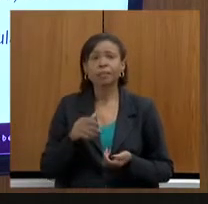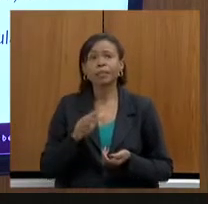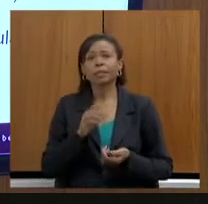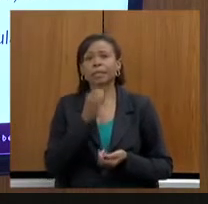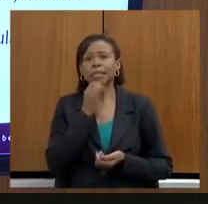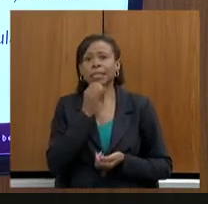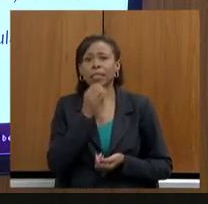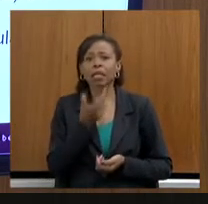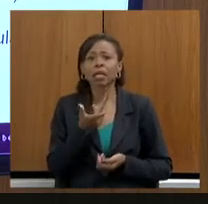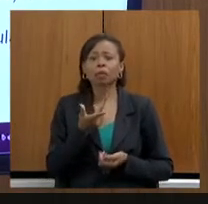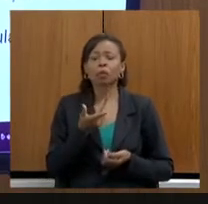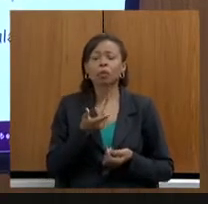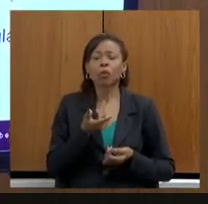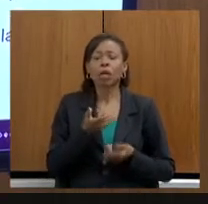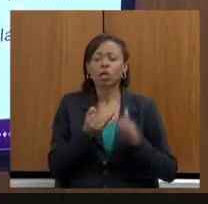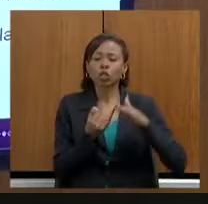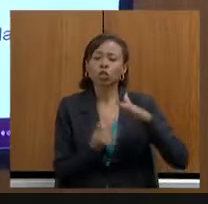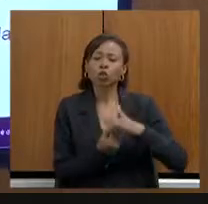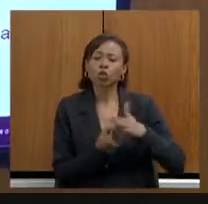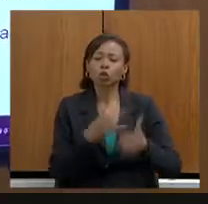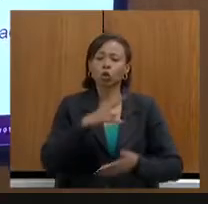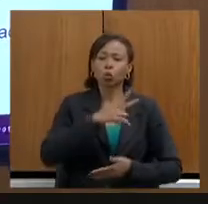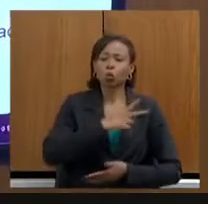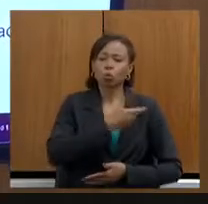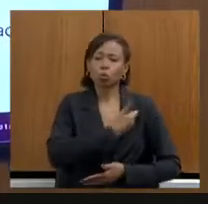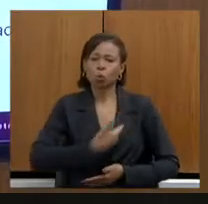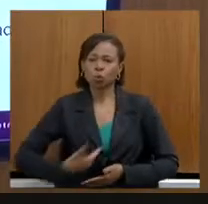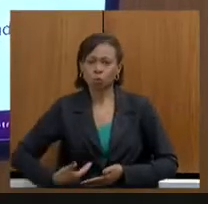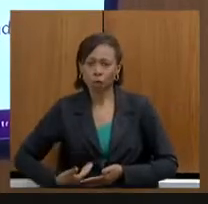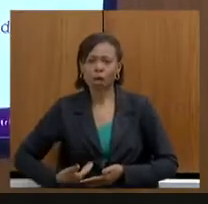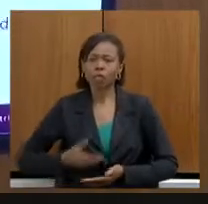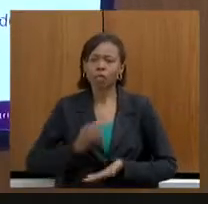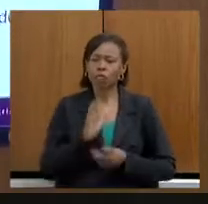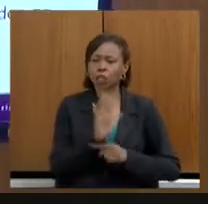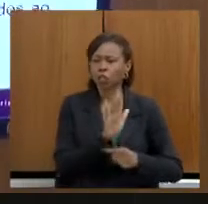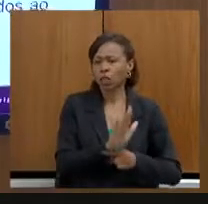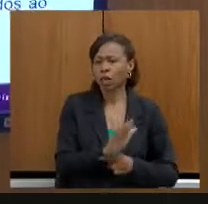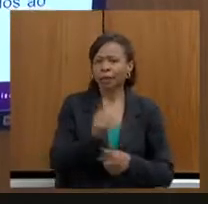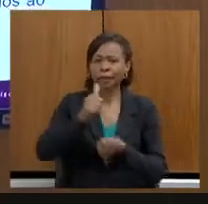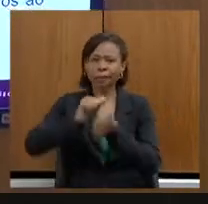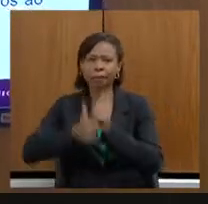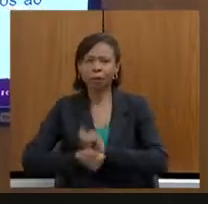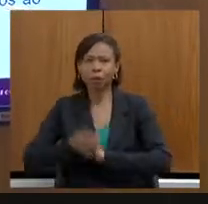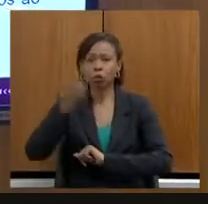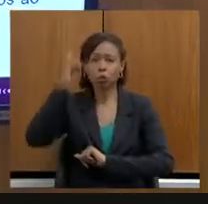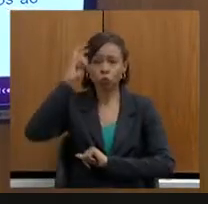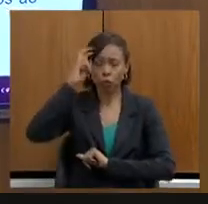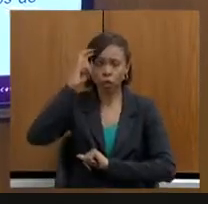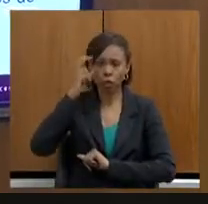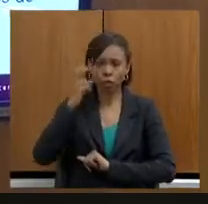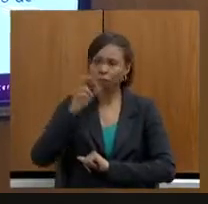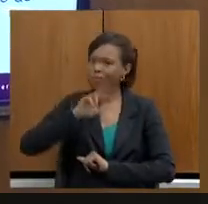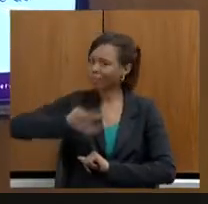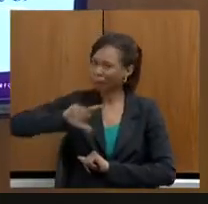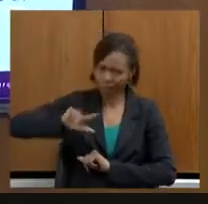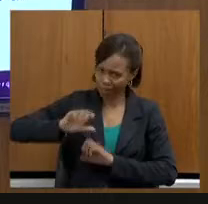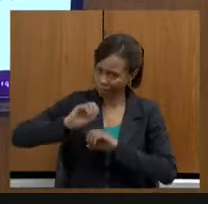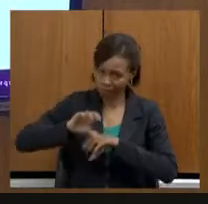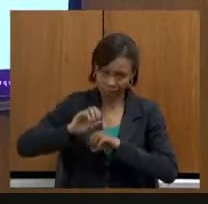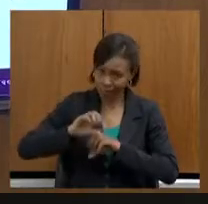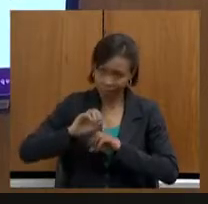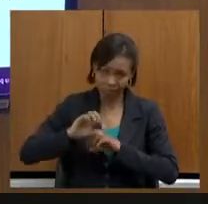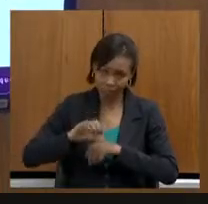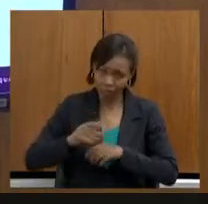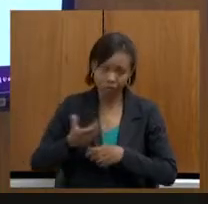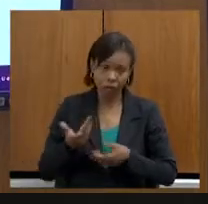públicas ou privadas de caráter de karaté de assistência de esporte O Cultural isso não é educação não pode ser